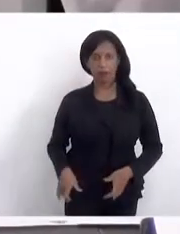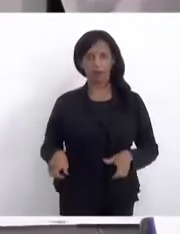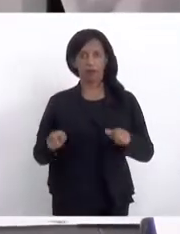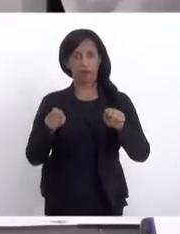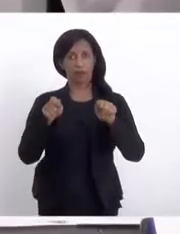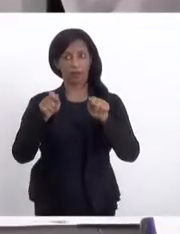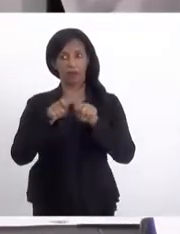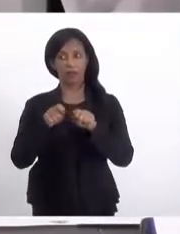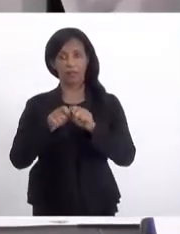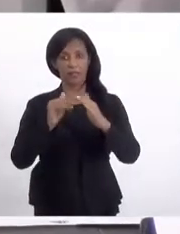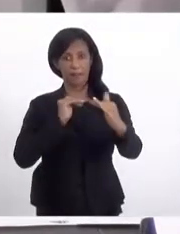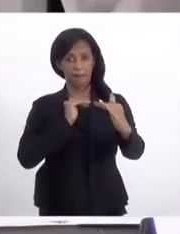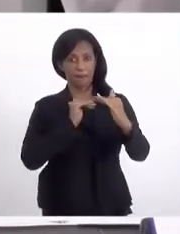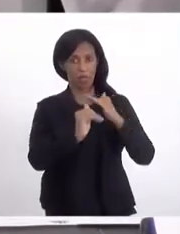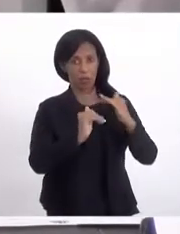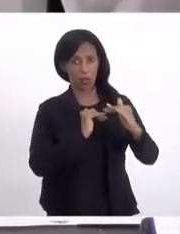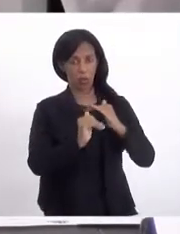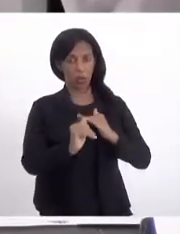é